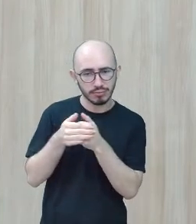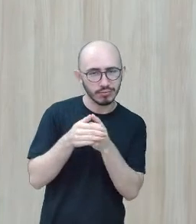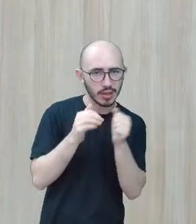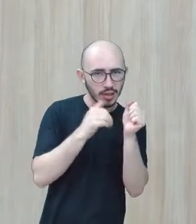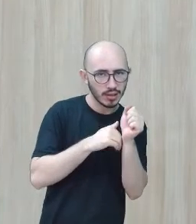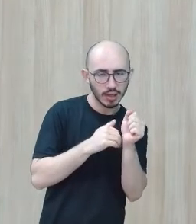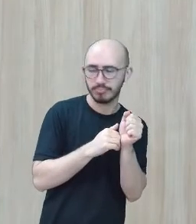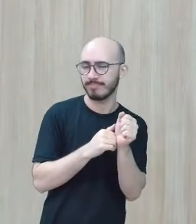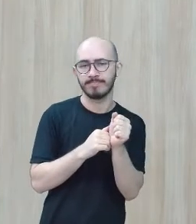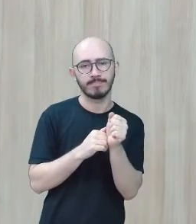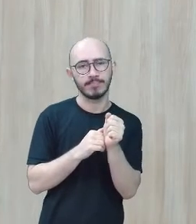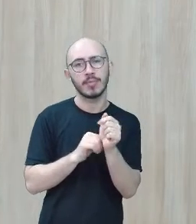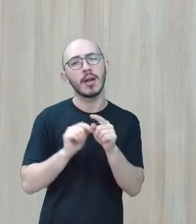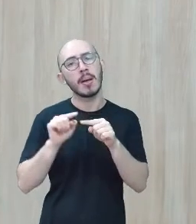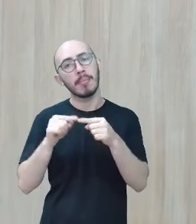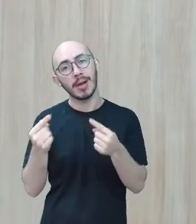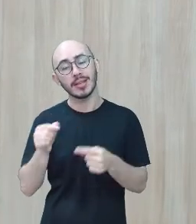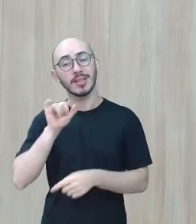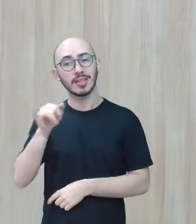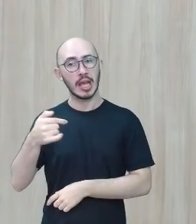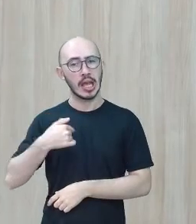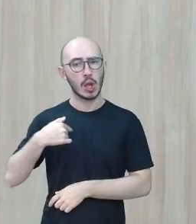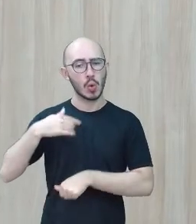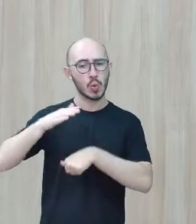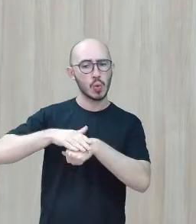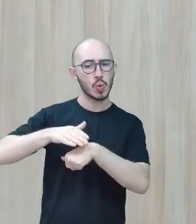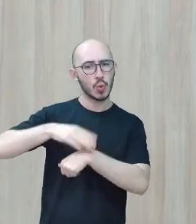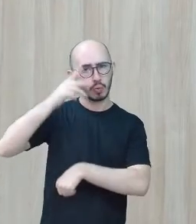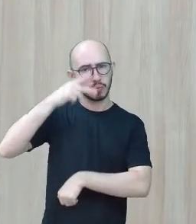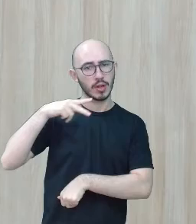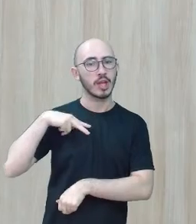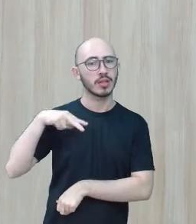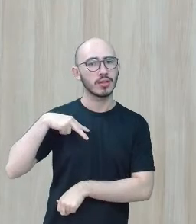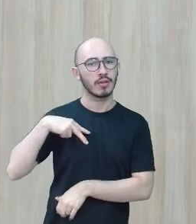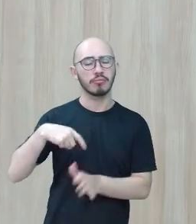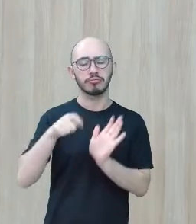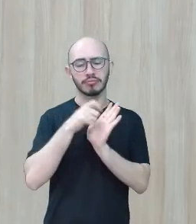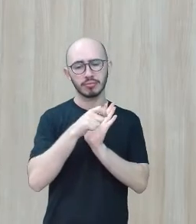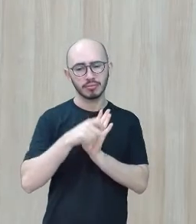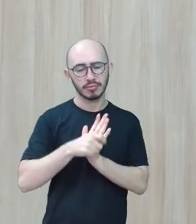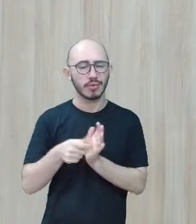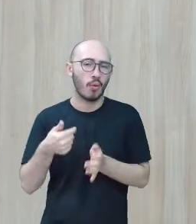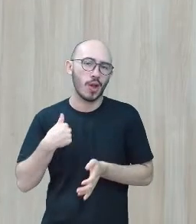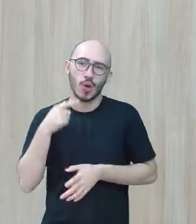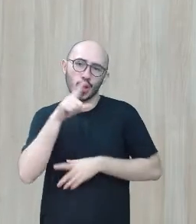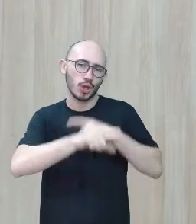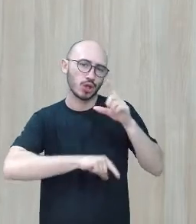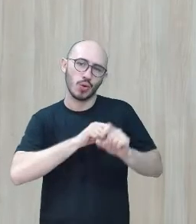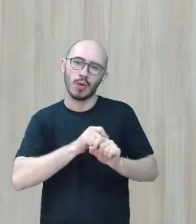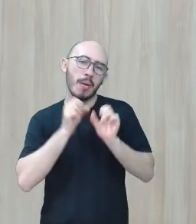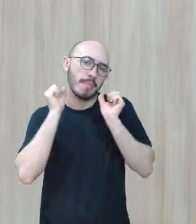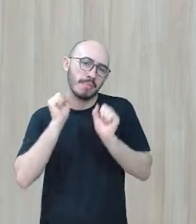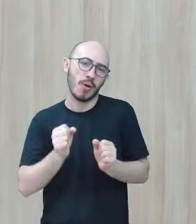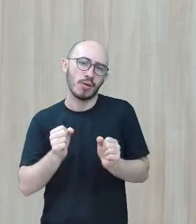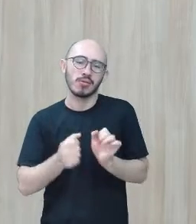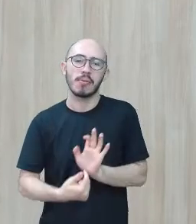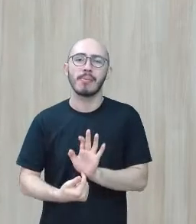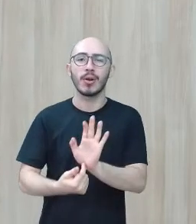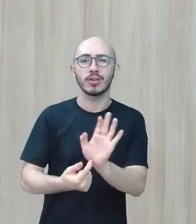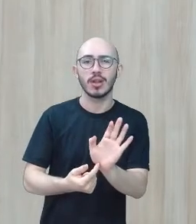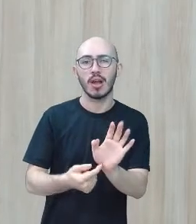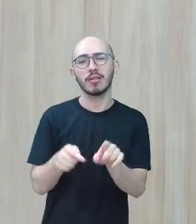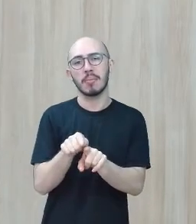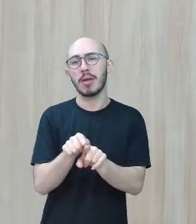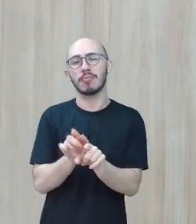assim. Quanto que, se eu escrever a minha autobiografia, eu posso escolher o que eu vou mostrar e o que eu não